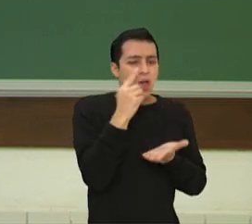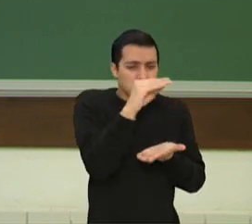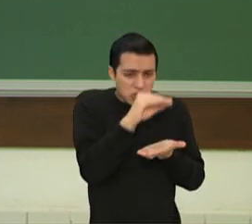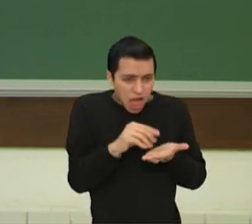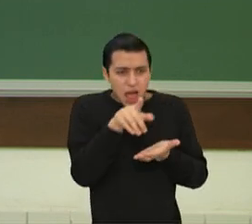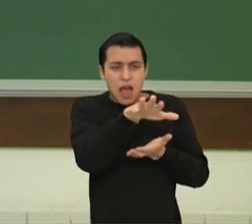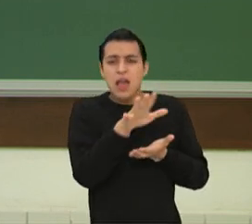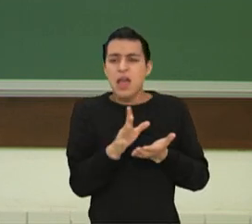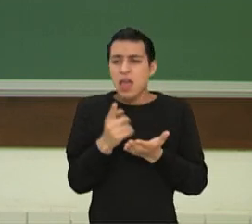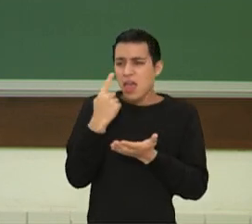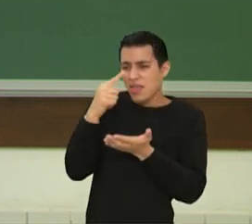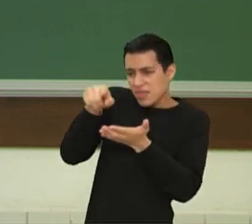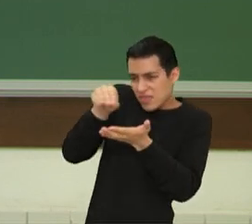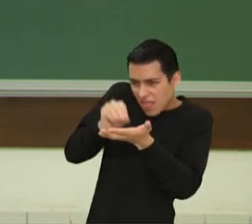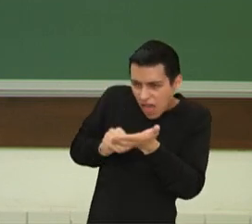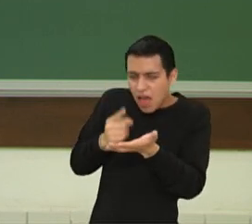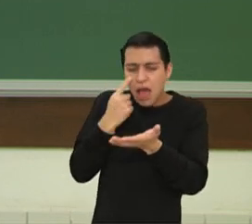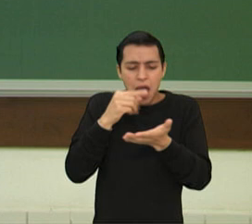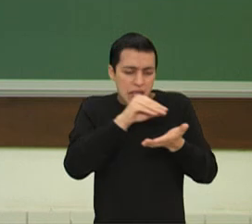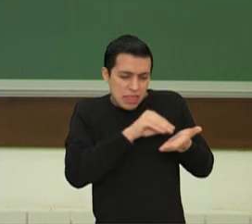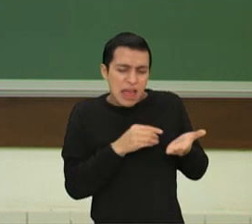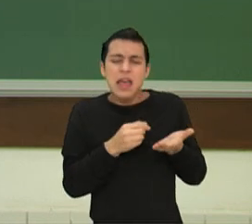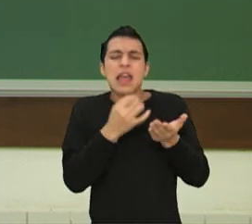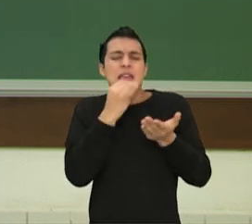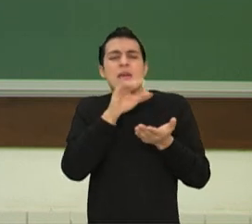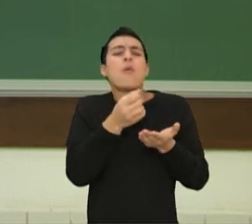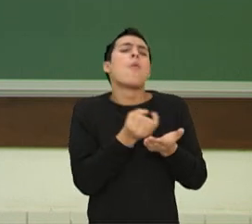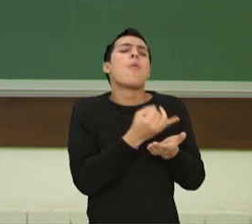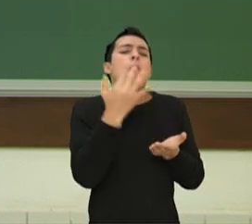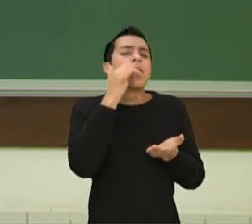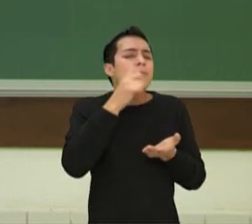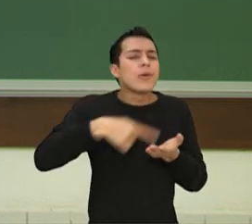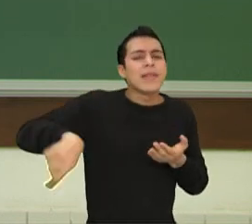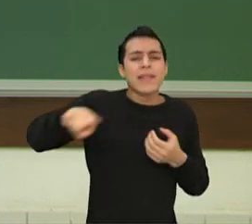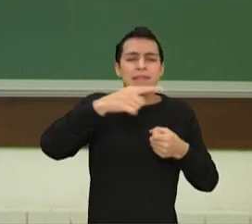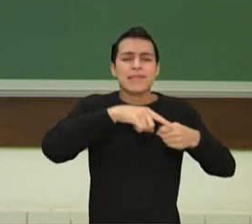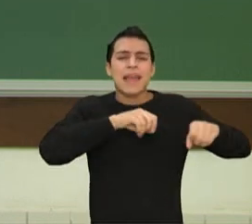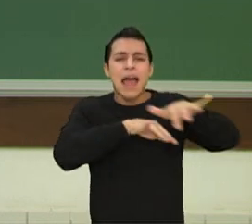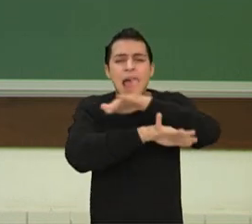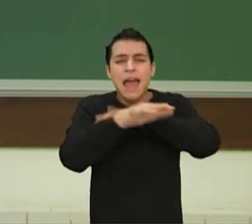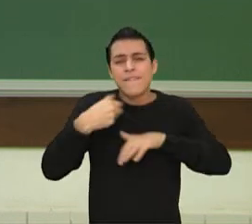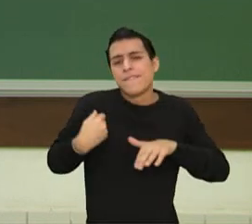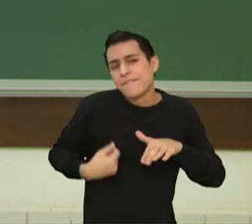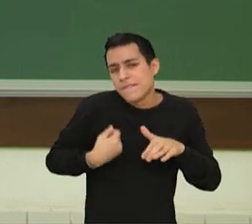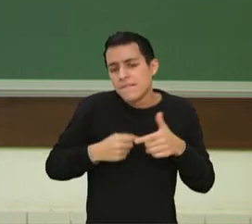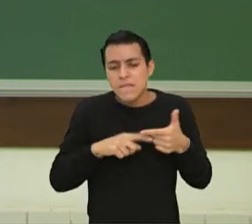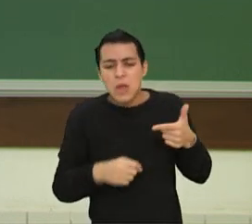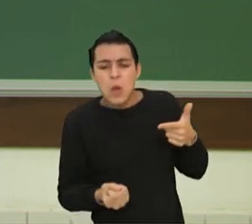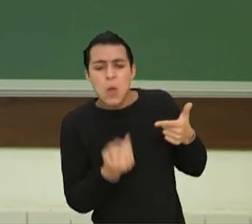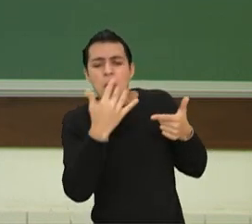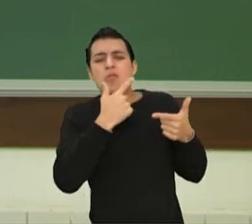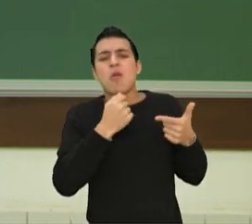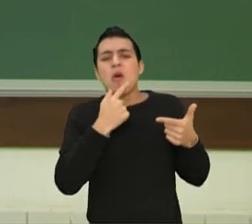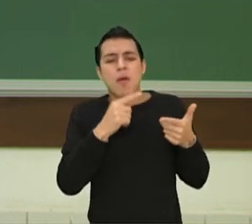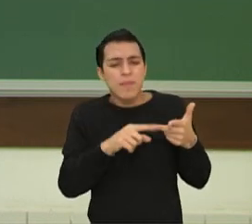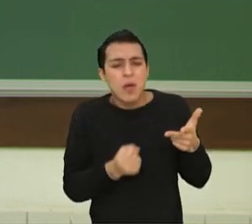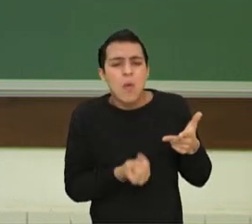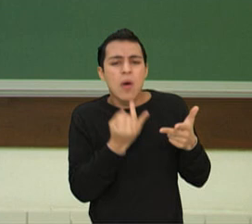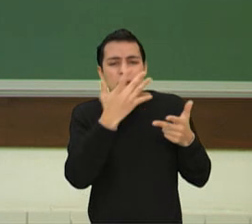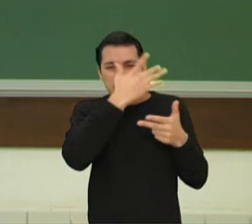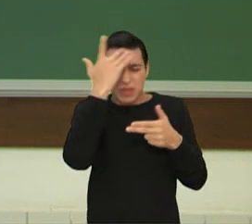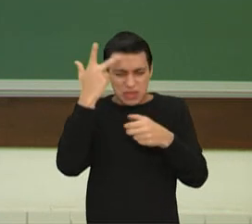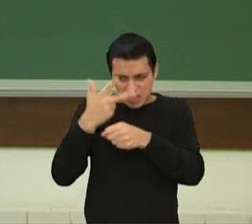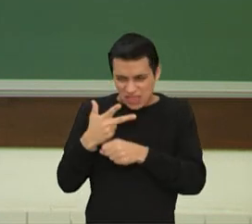Então, é feita uma porcentagem de quantas mulheres há na cidade, por exemplo, quantos homens, quantos jovens, quantos